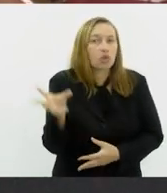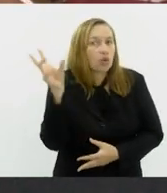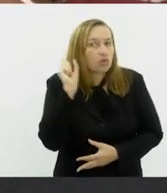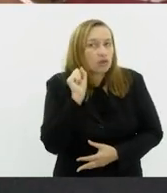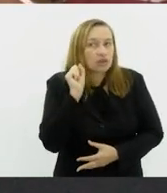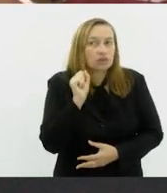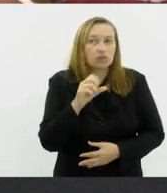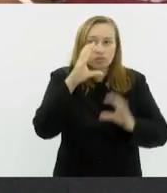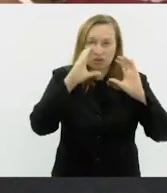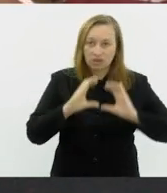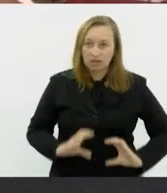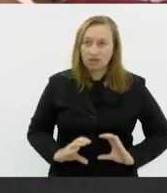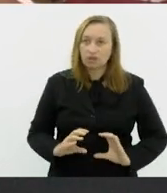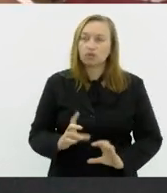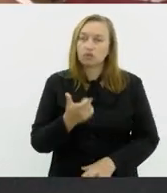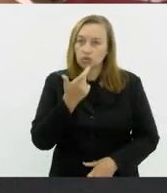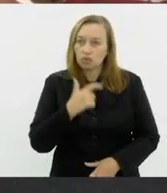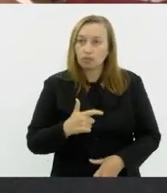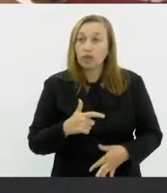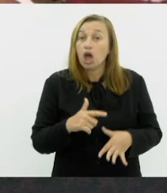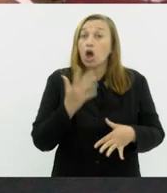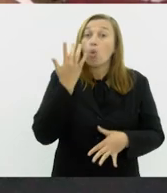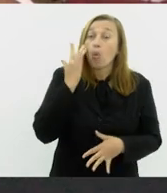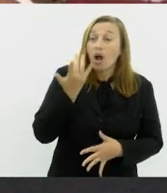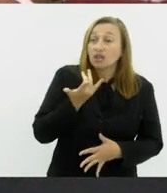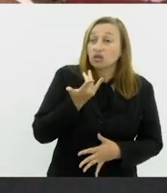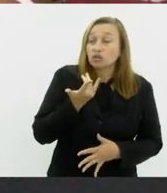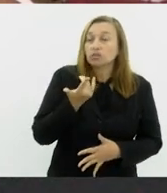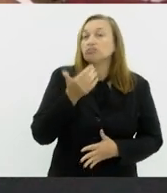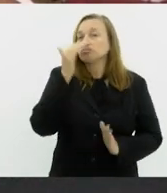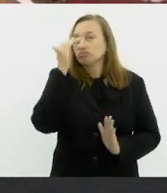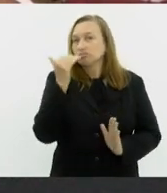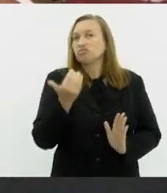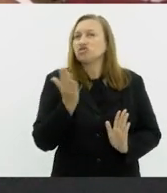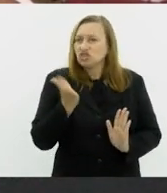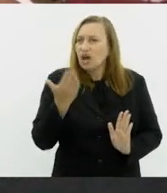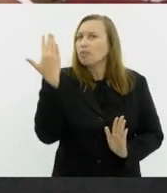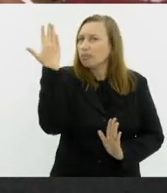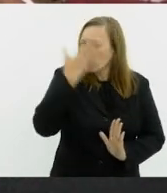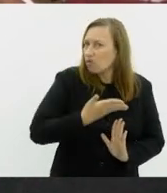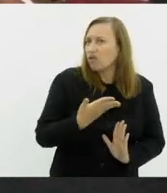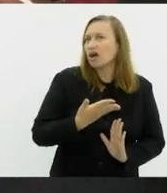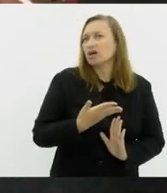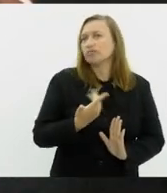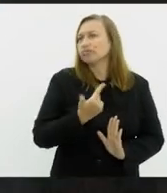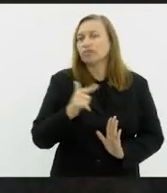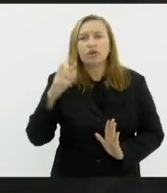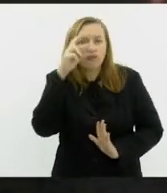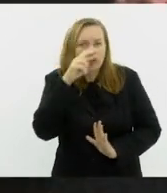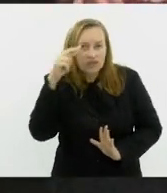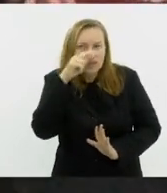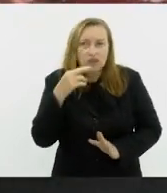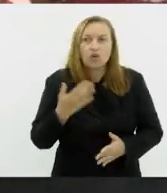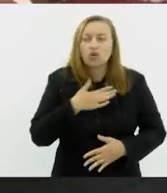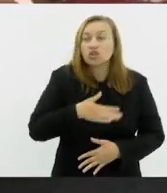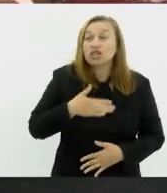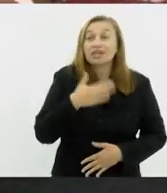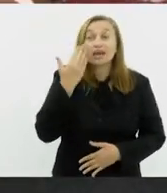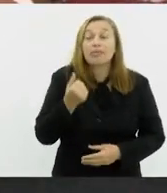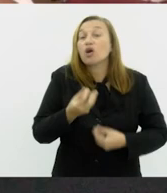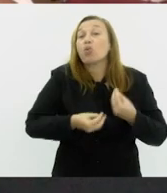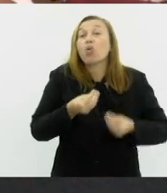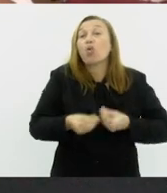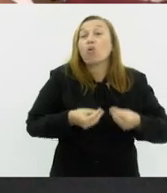como cidadãos. Então, eu acho que está comprovado que não tem fiscalização. Eu gostaria de saber como